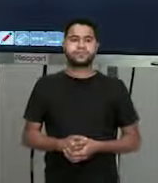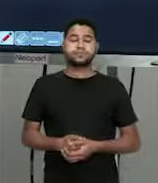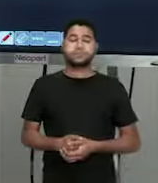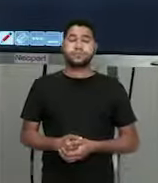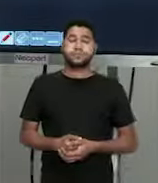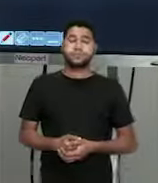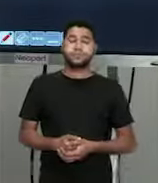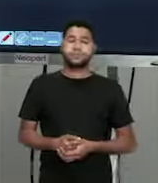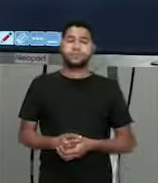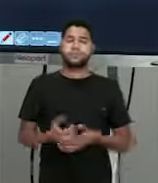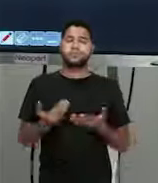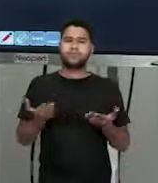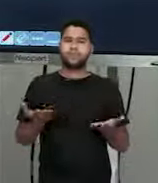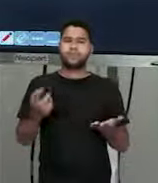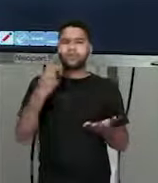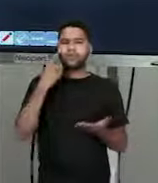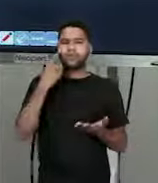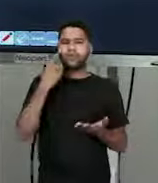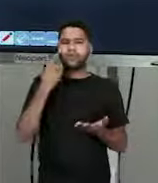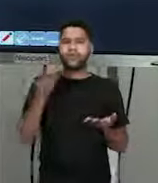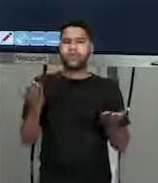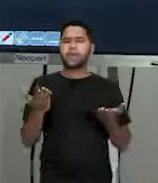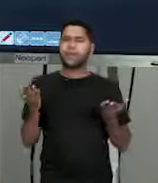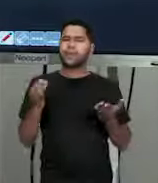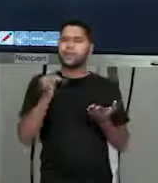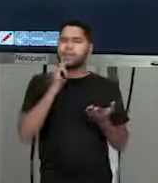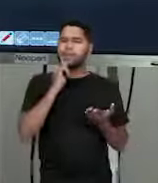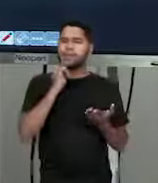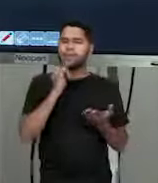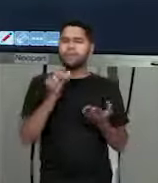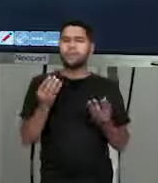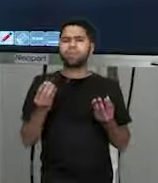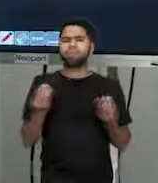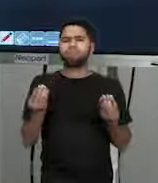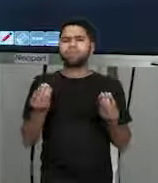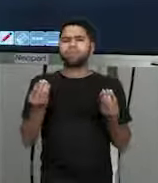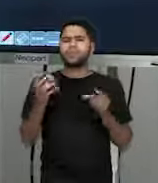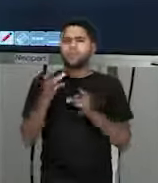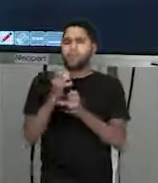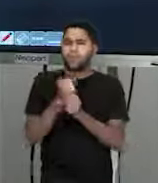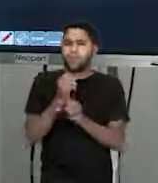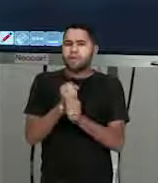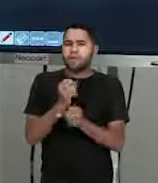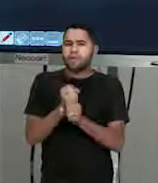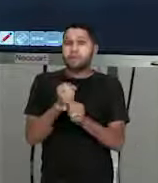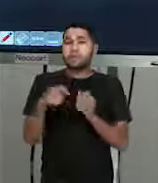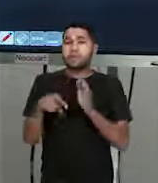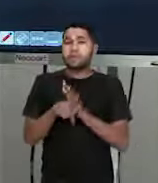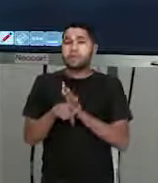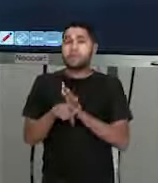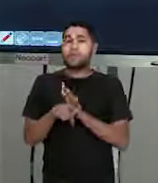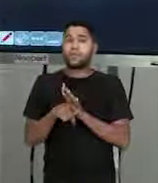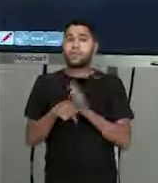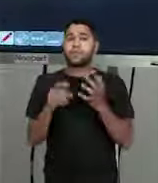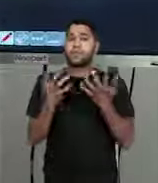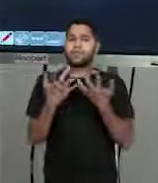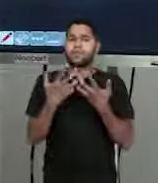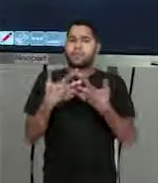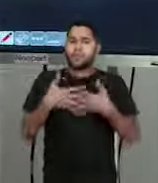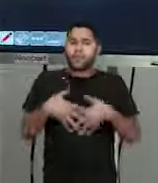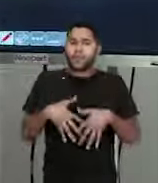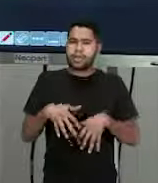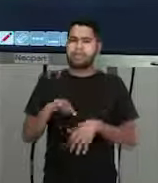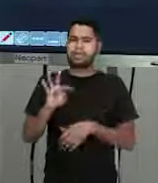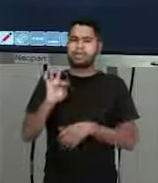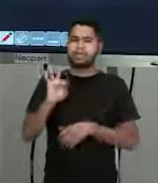Bom, vamos ver agora um exemplo. Como que a gente pode calcular o rendimento de uma máquina térmica? Eu vou